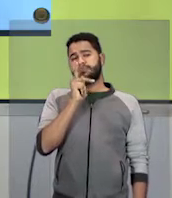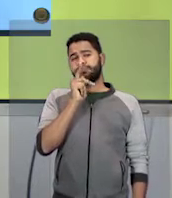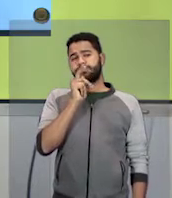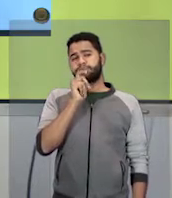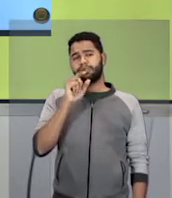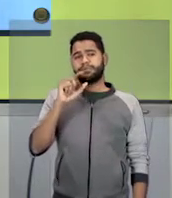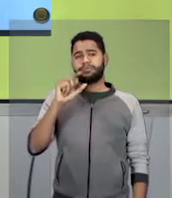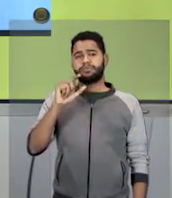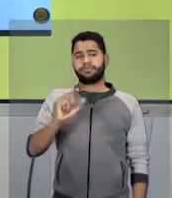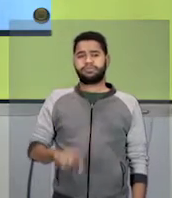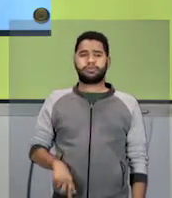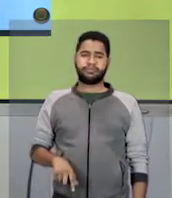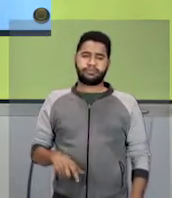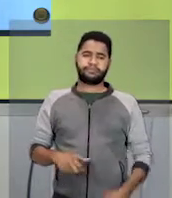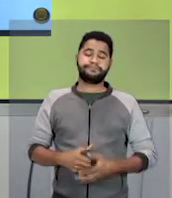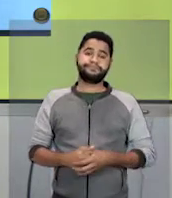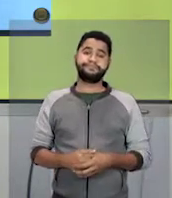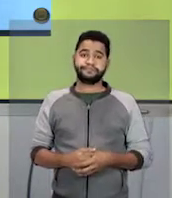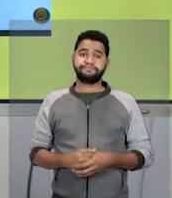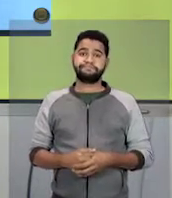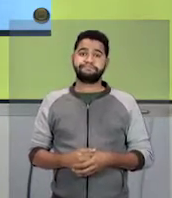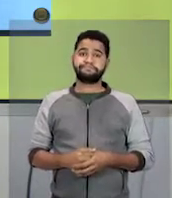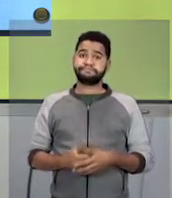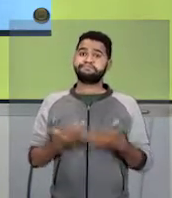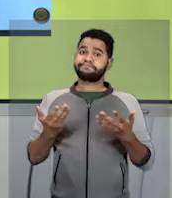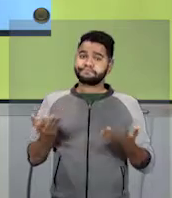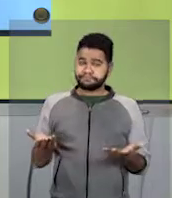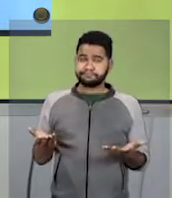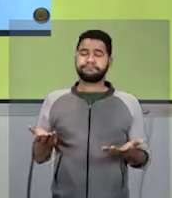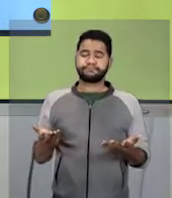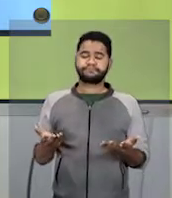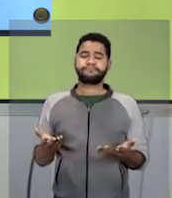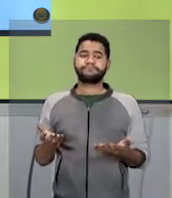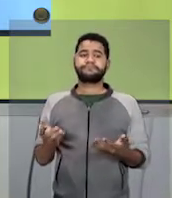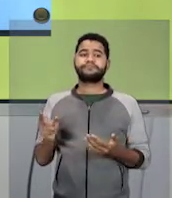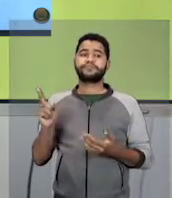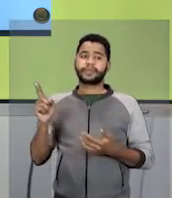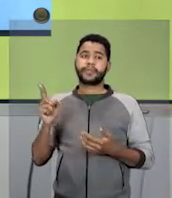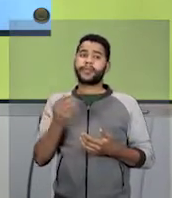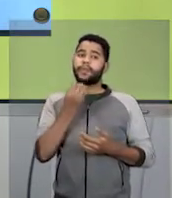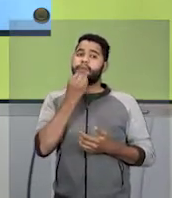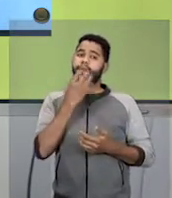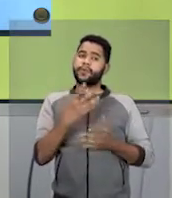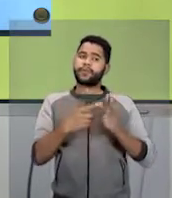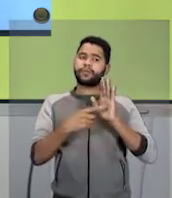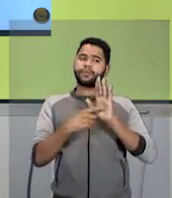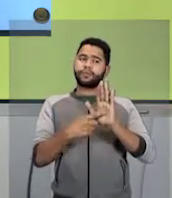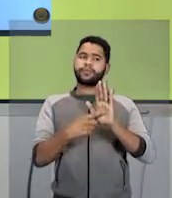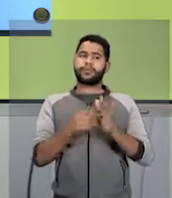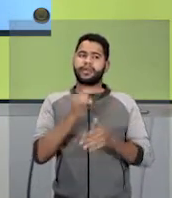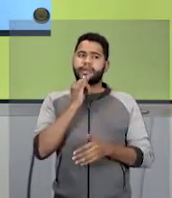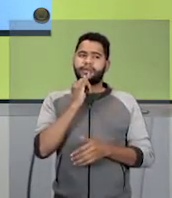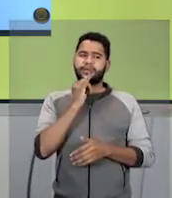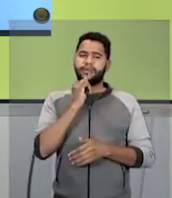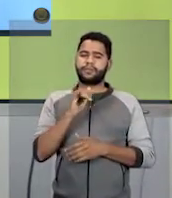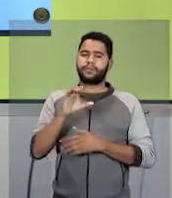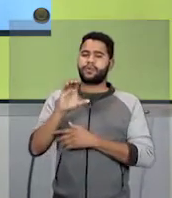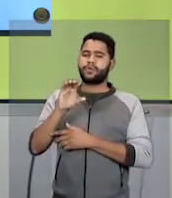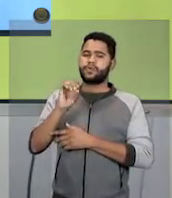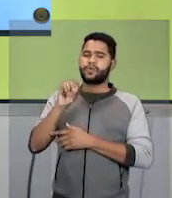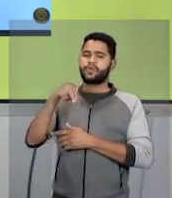do que o anterior para cair, certo? Então, esse seria um bom exemplo de condução